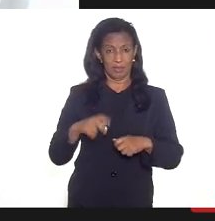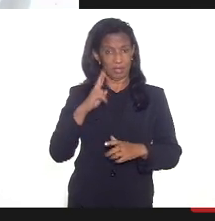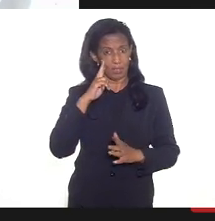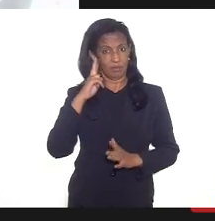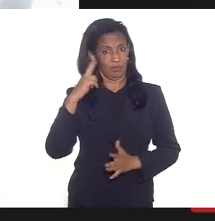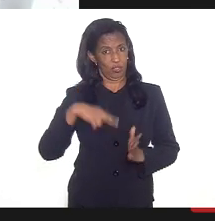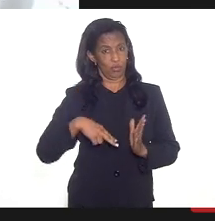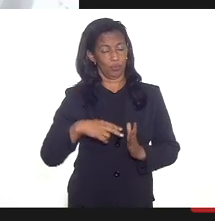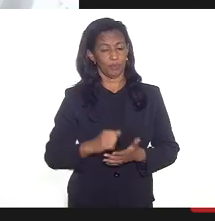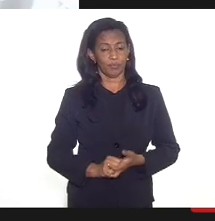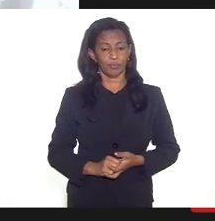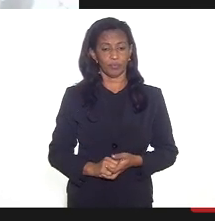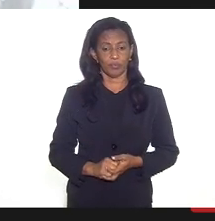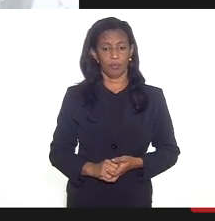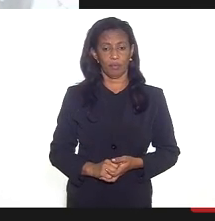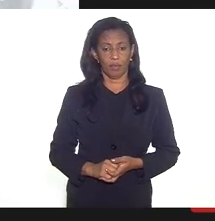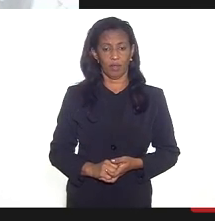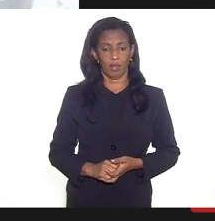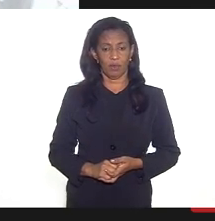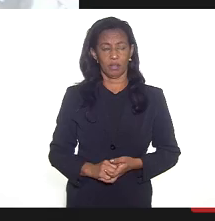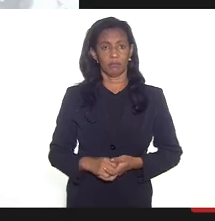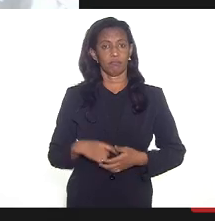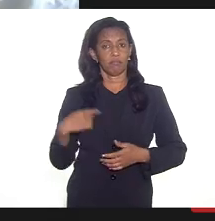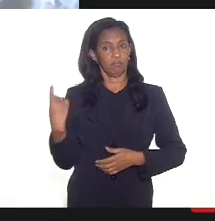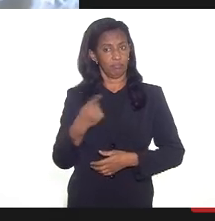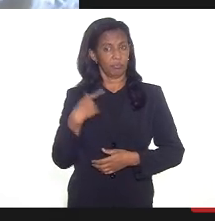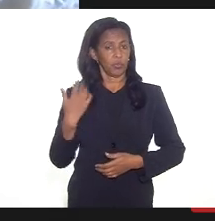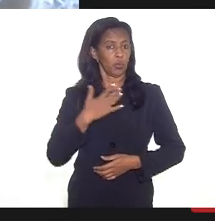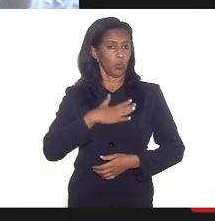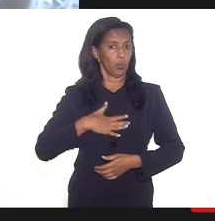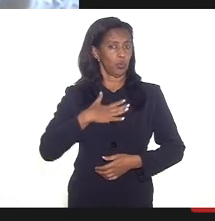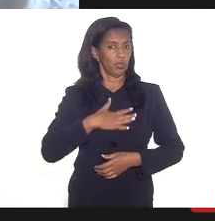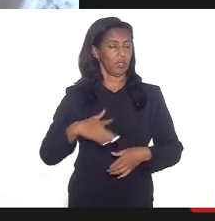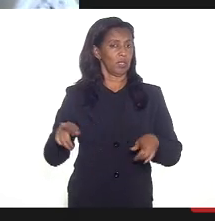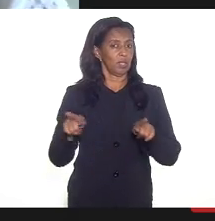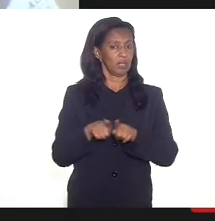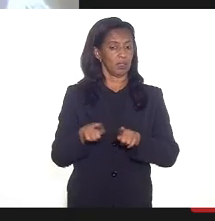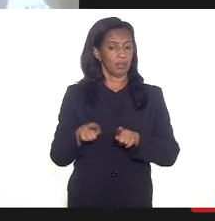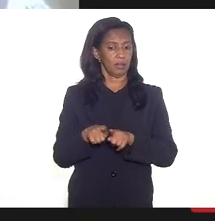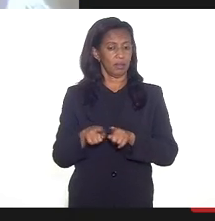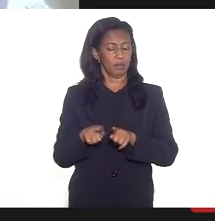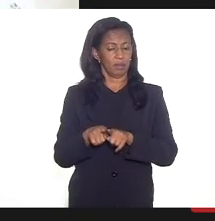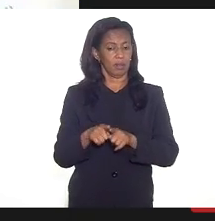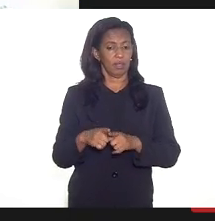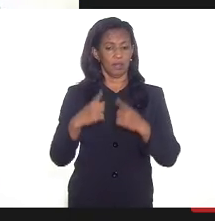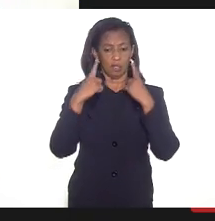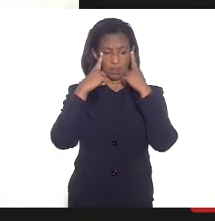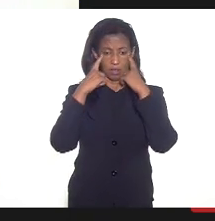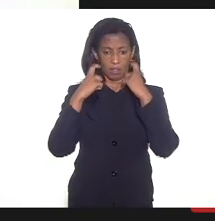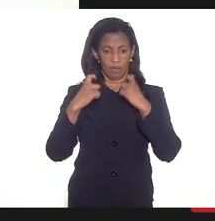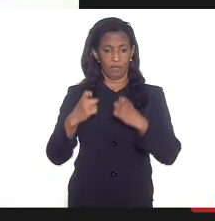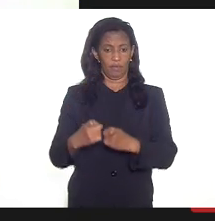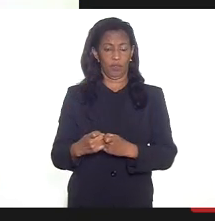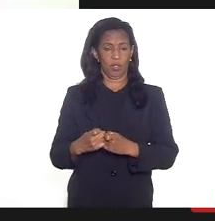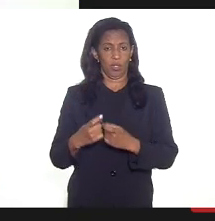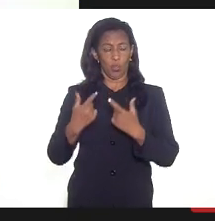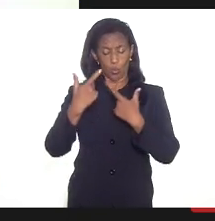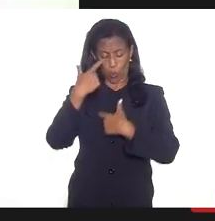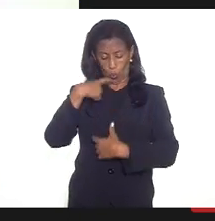revisto. A gente gostaria também de falar sobre... da violência que os nossos